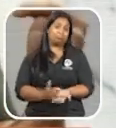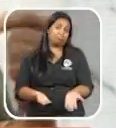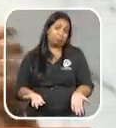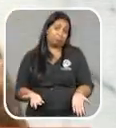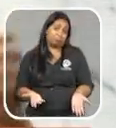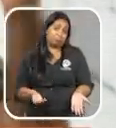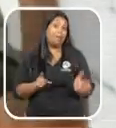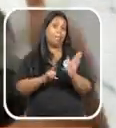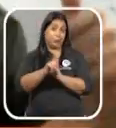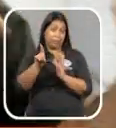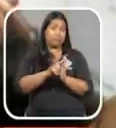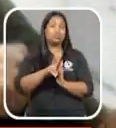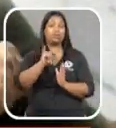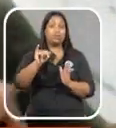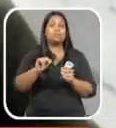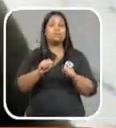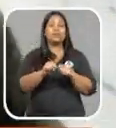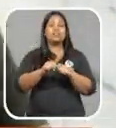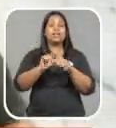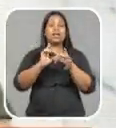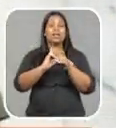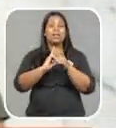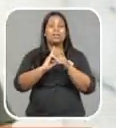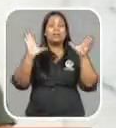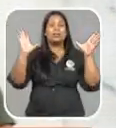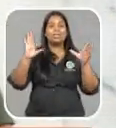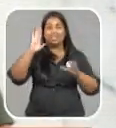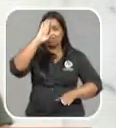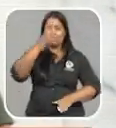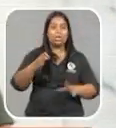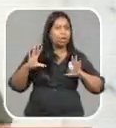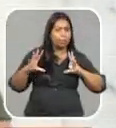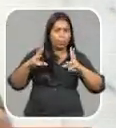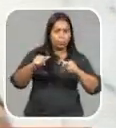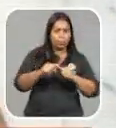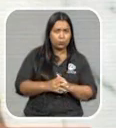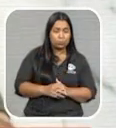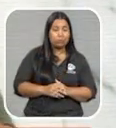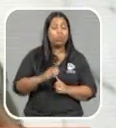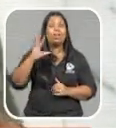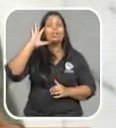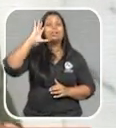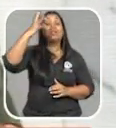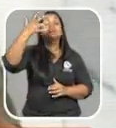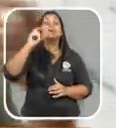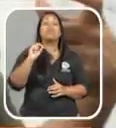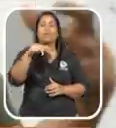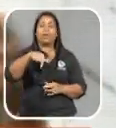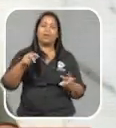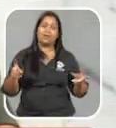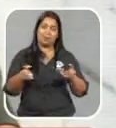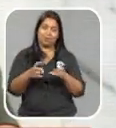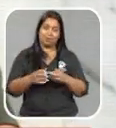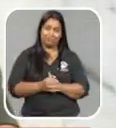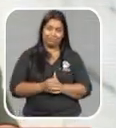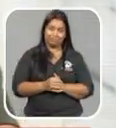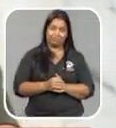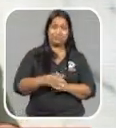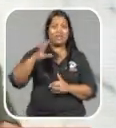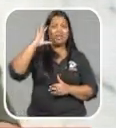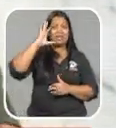qual é o problema? O problema é que quem toma essas decisões é a Câmara Municipal. E uma Câmara Municipal diminuta pelo tamanho da